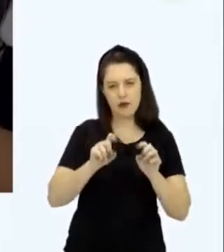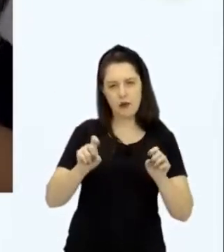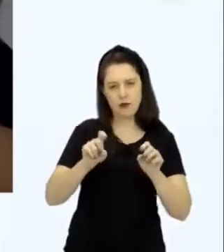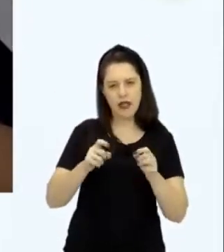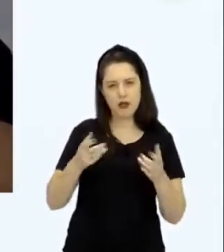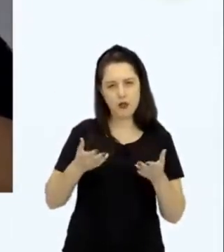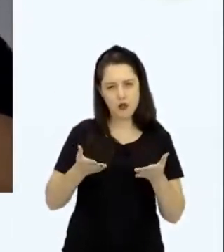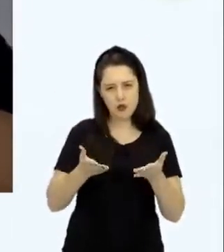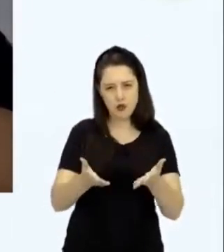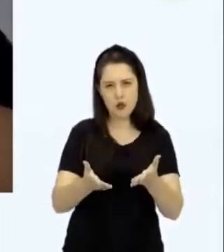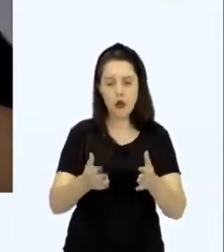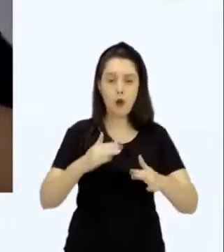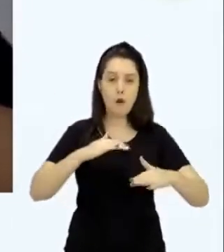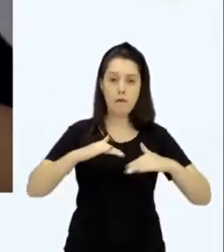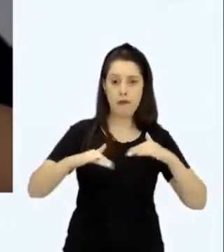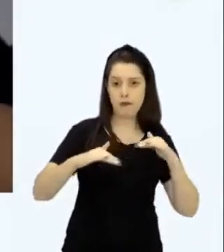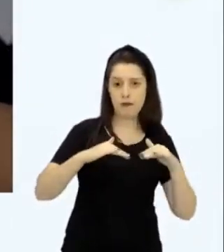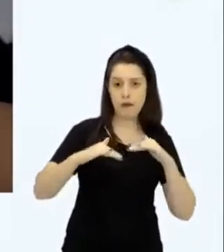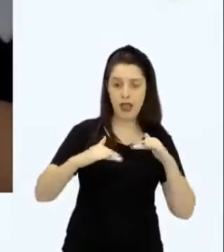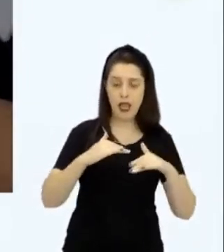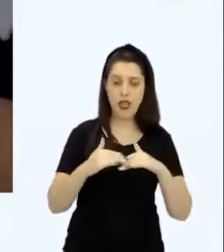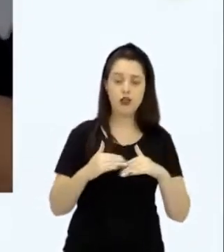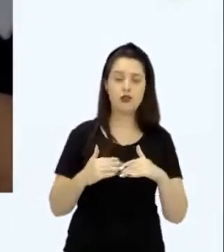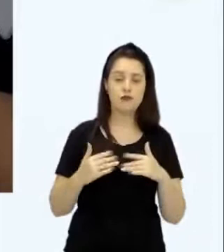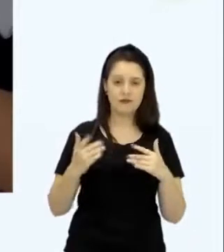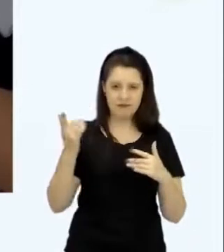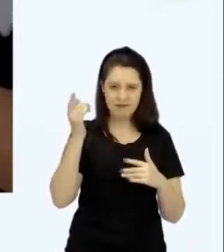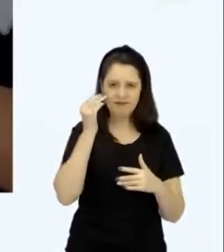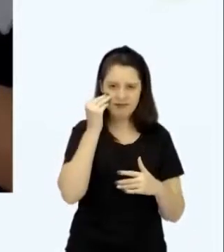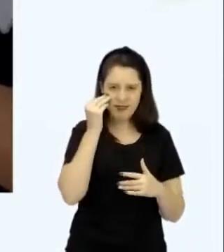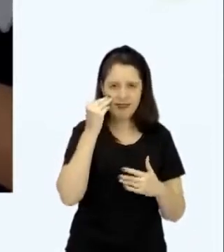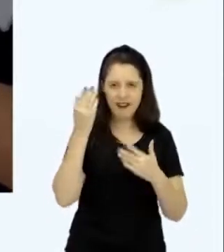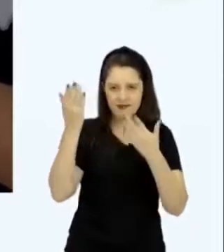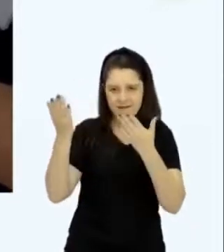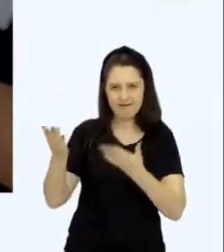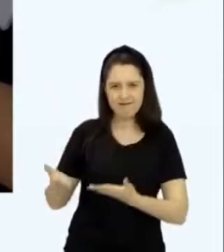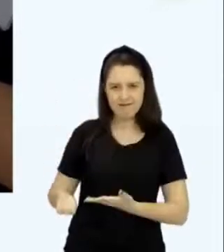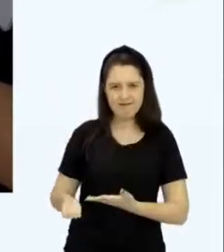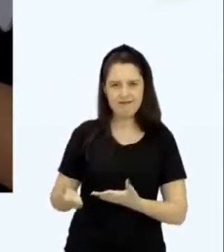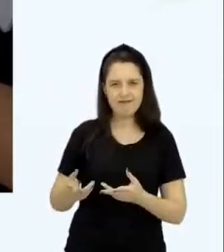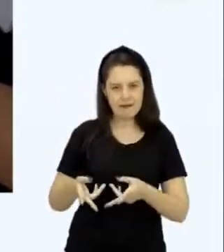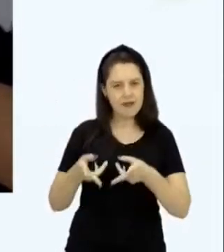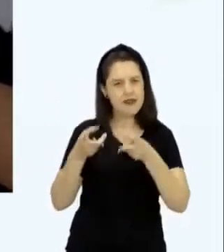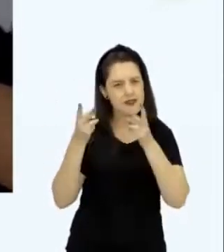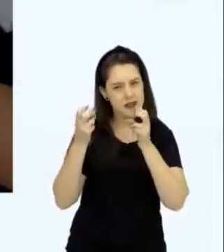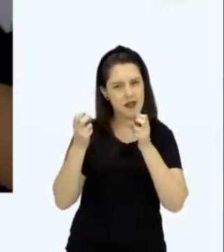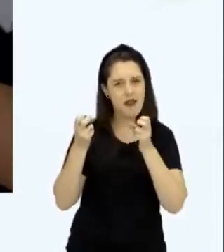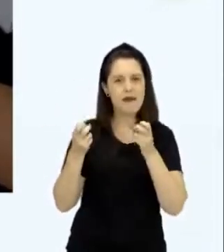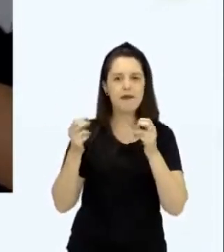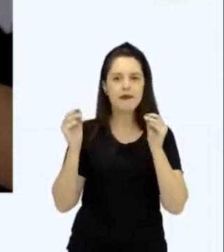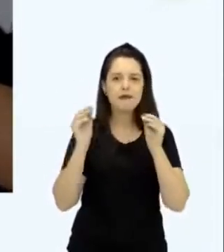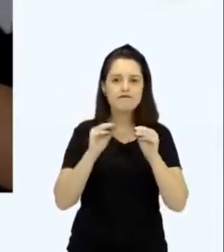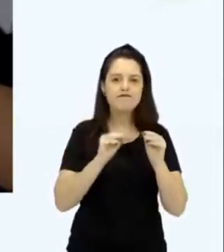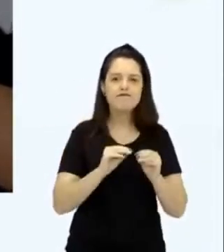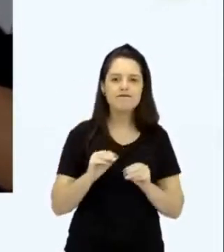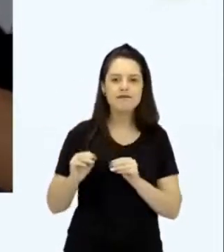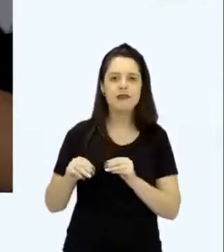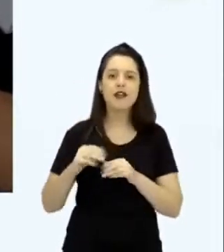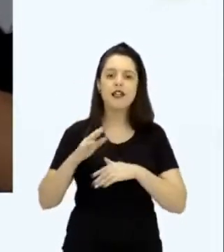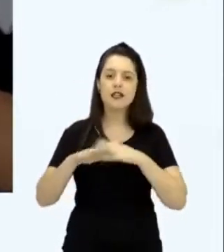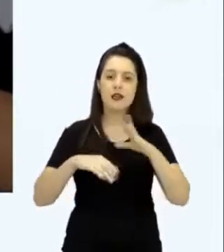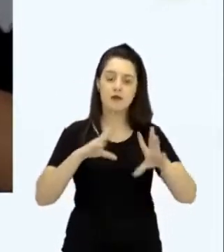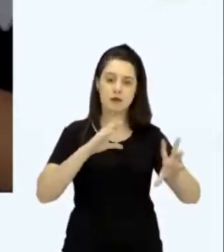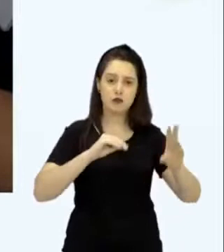fazer o movimento. E vocês vão reparar que o servomotor vai girando conforme eu vou mexendo. Olha